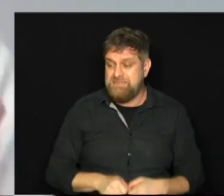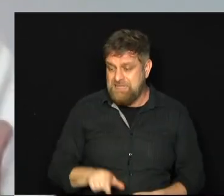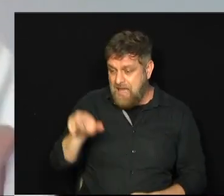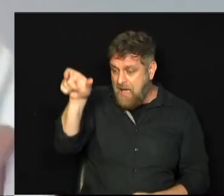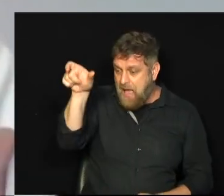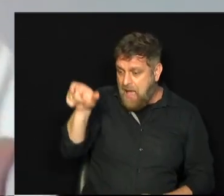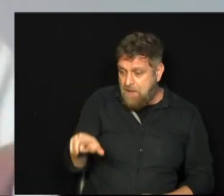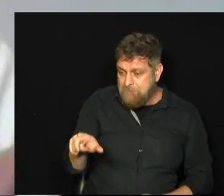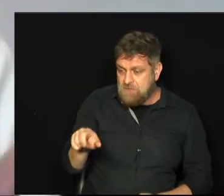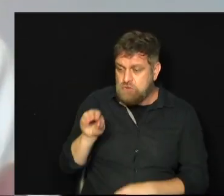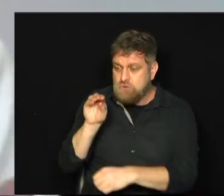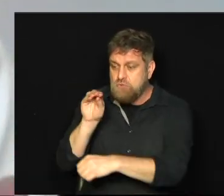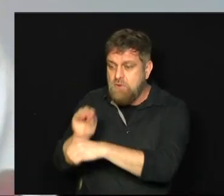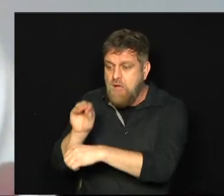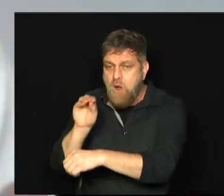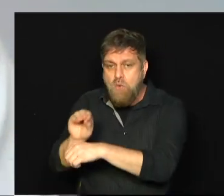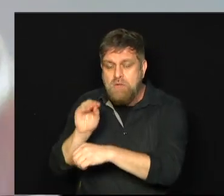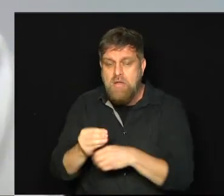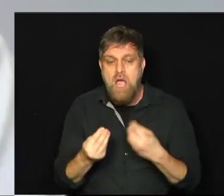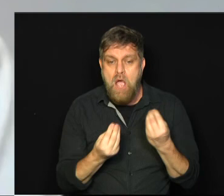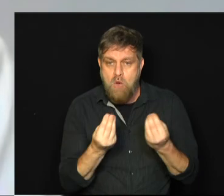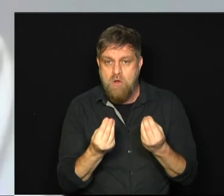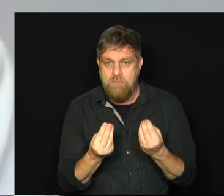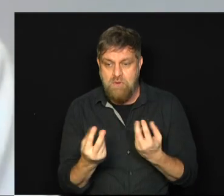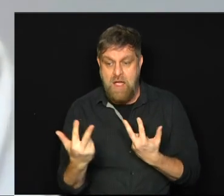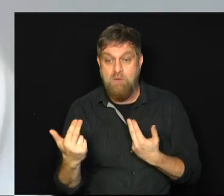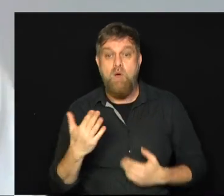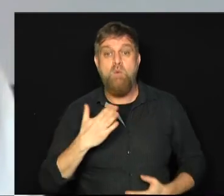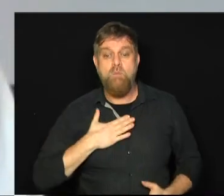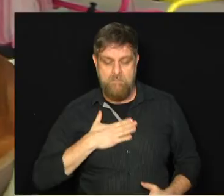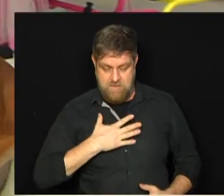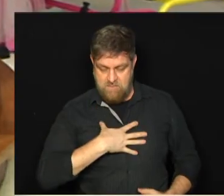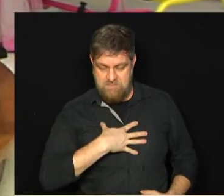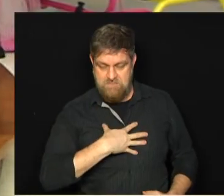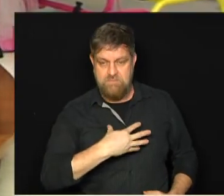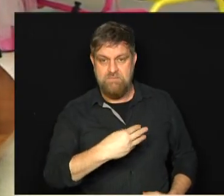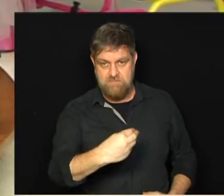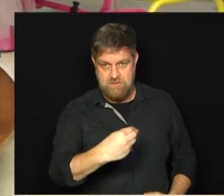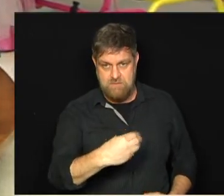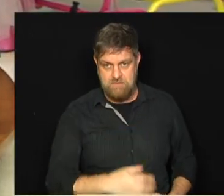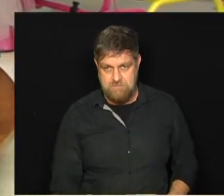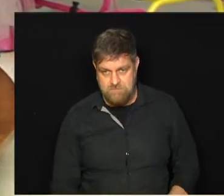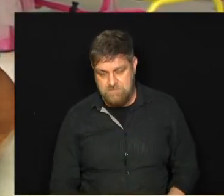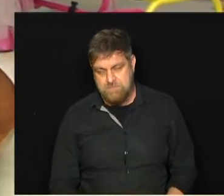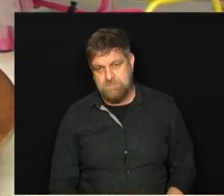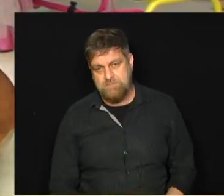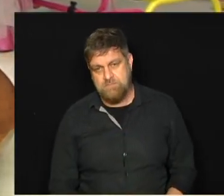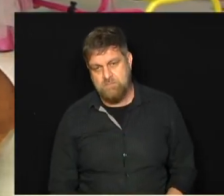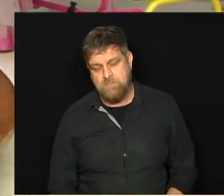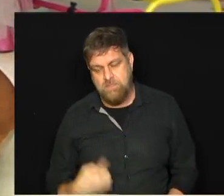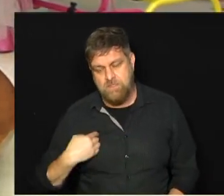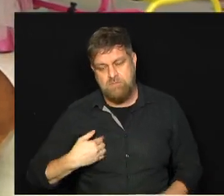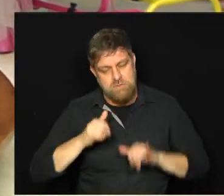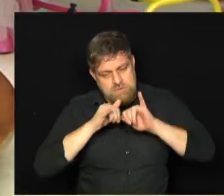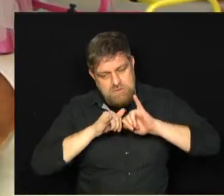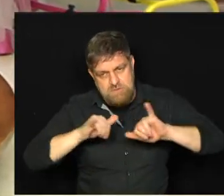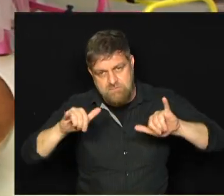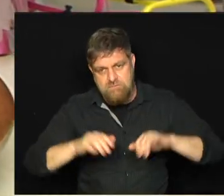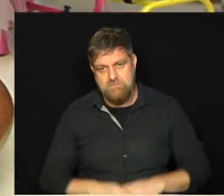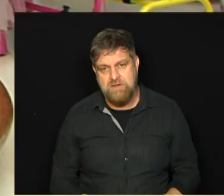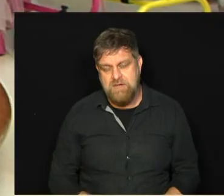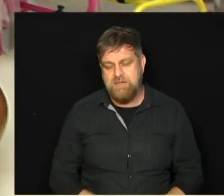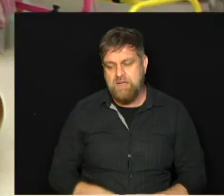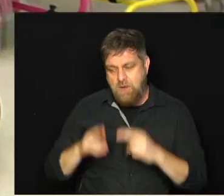do outro como se fosse o nosso próprio filho. E é por isso que a gente diz, trate